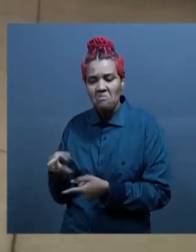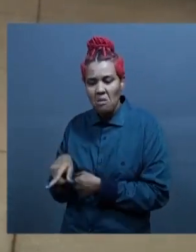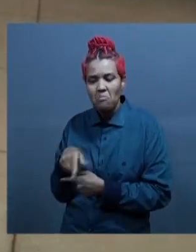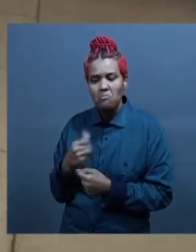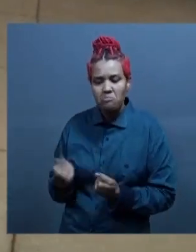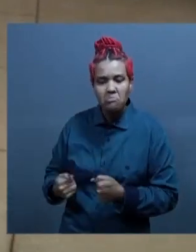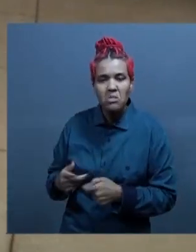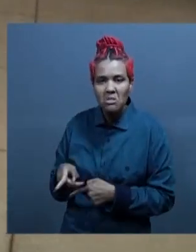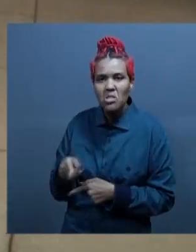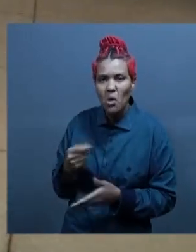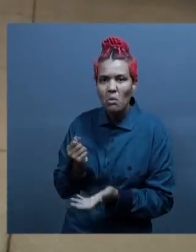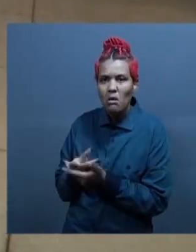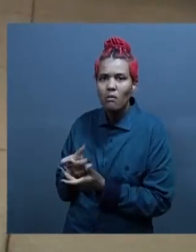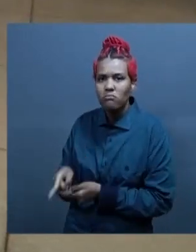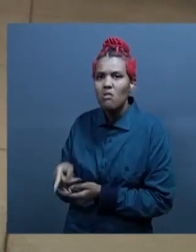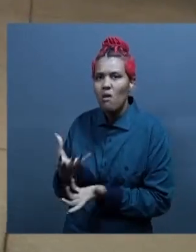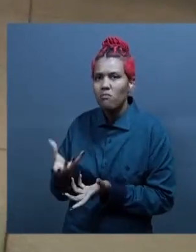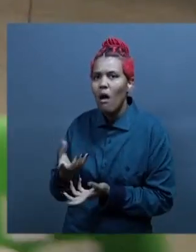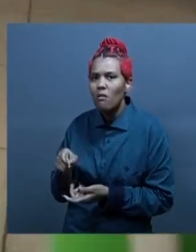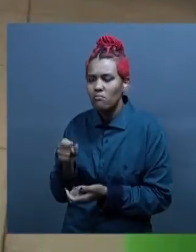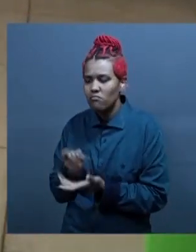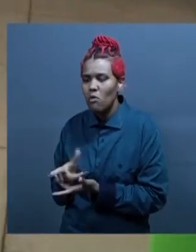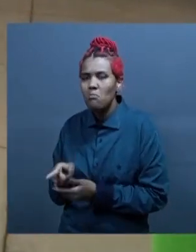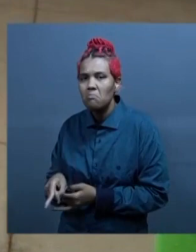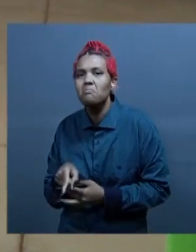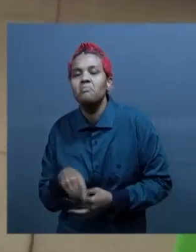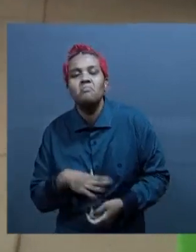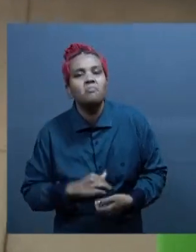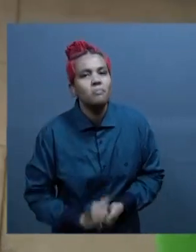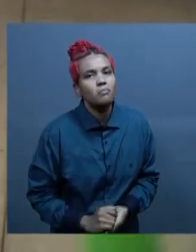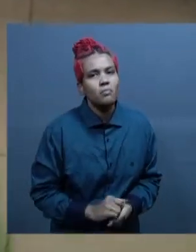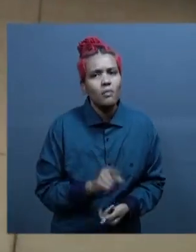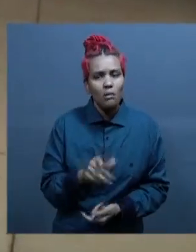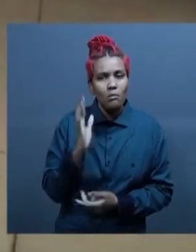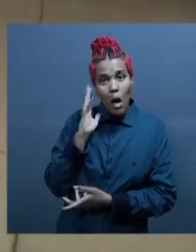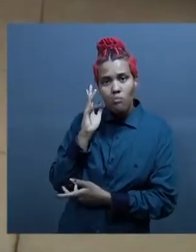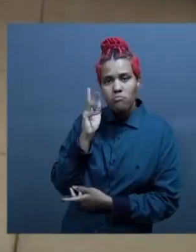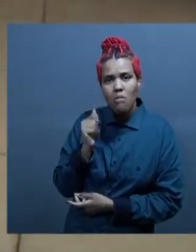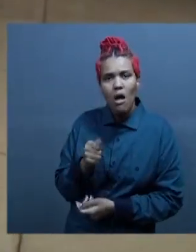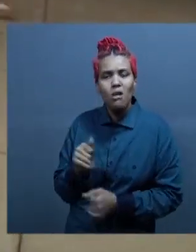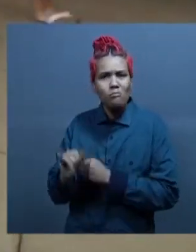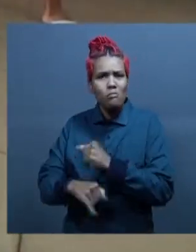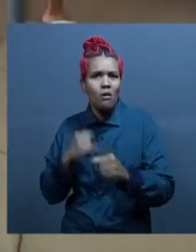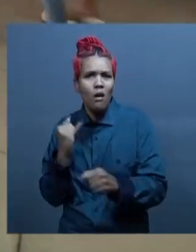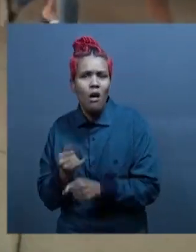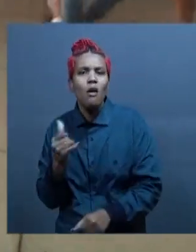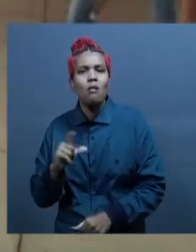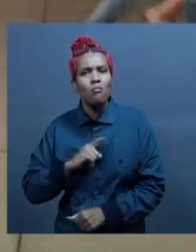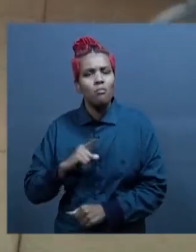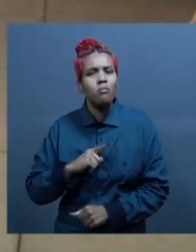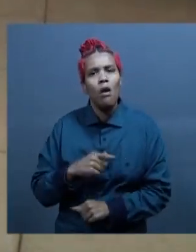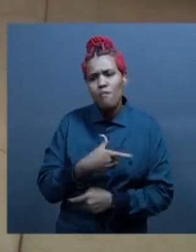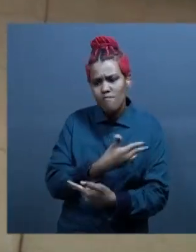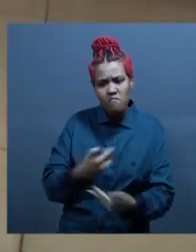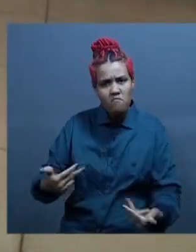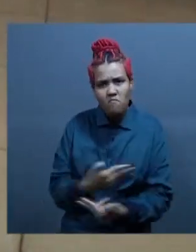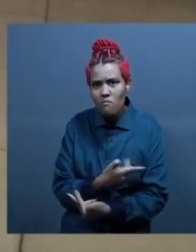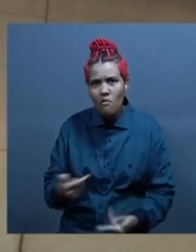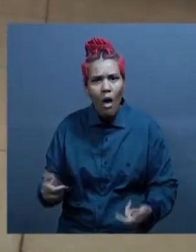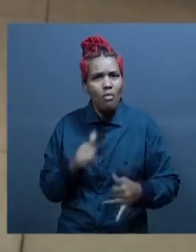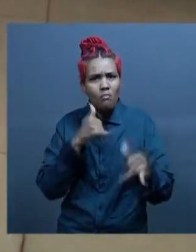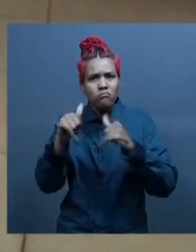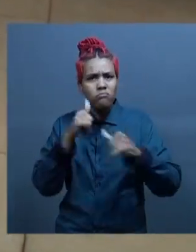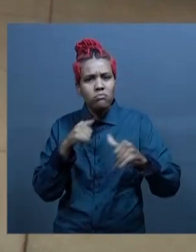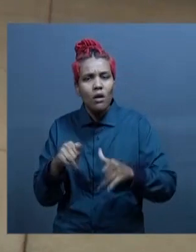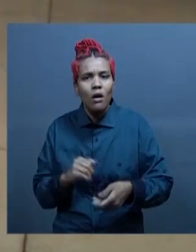me faz querer comprar o produto e se acha que a internet tem muita propaganda sim bastante é o que mais tem né o dia de